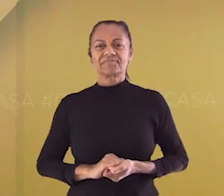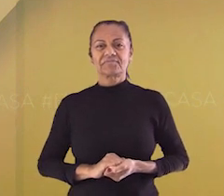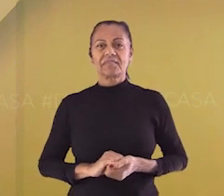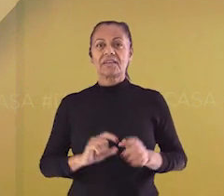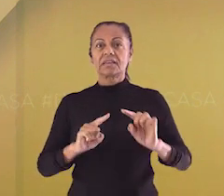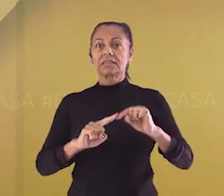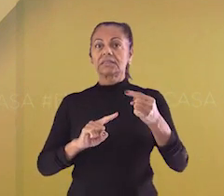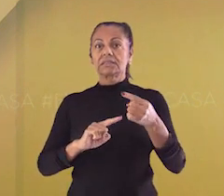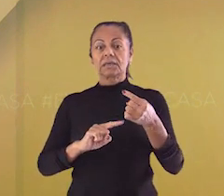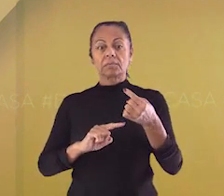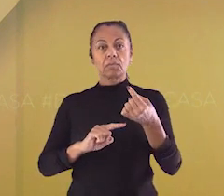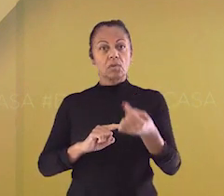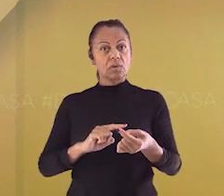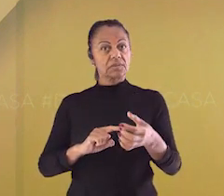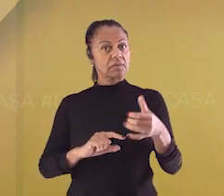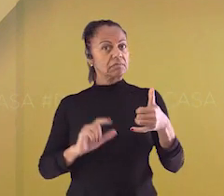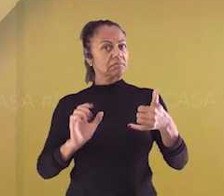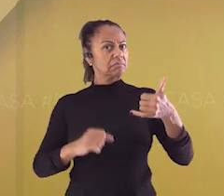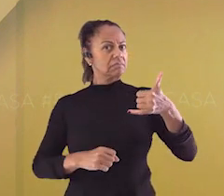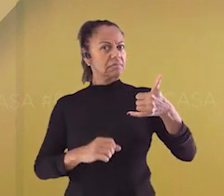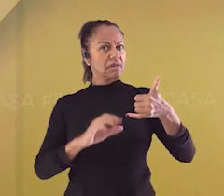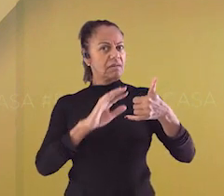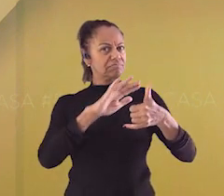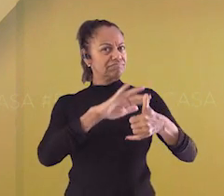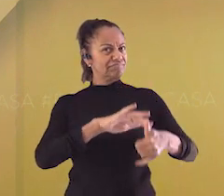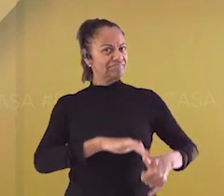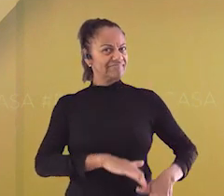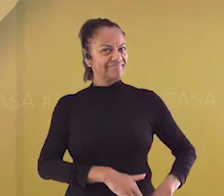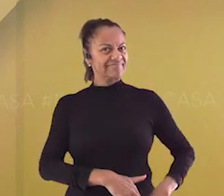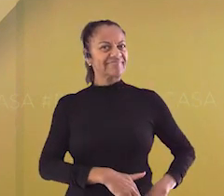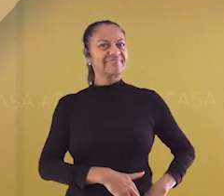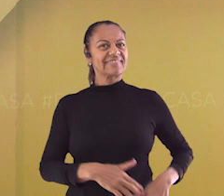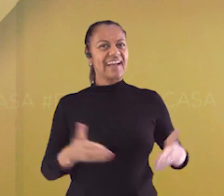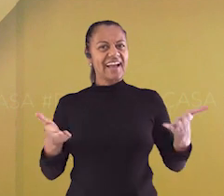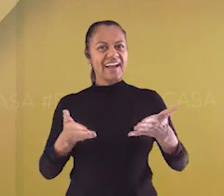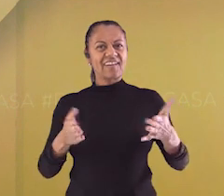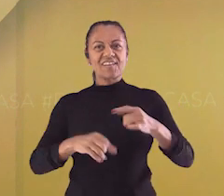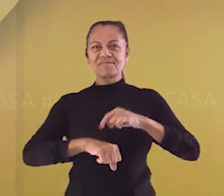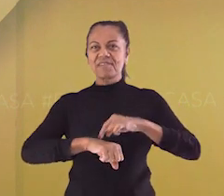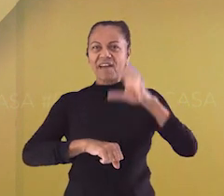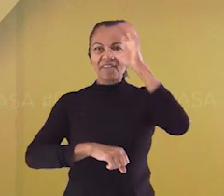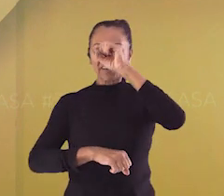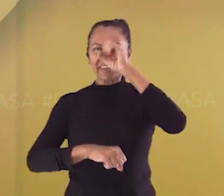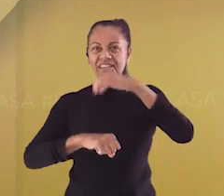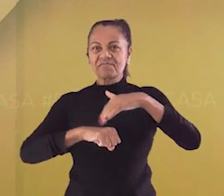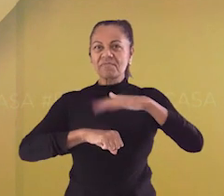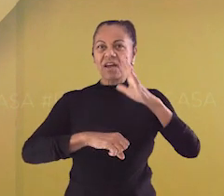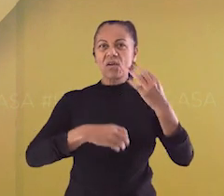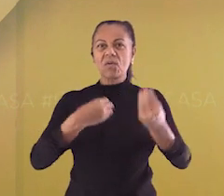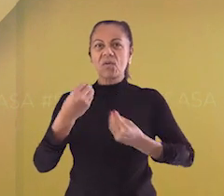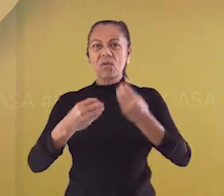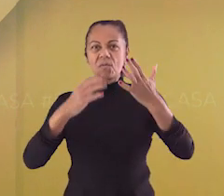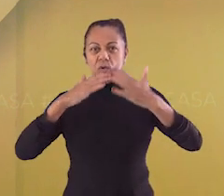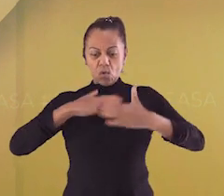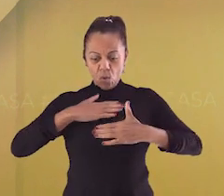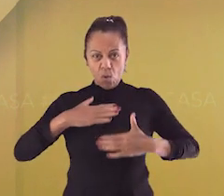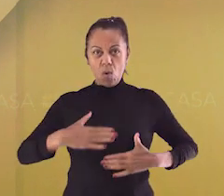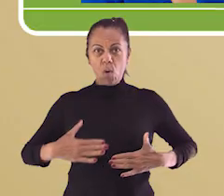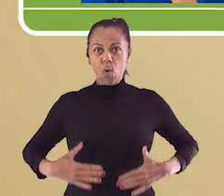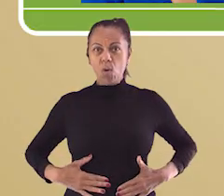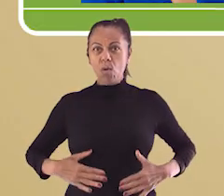a gente. E depois guarda esse celular, hein? Vamos aprender um pouco mais sobre como funciona o nosso